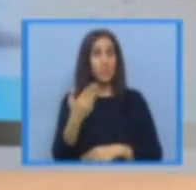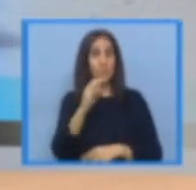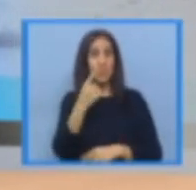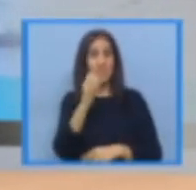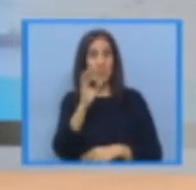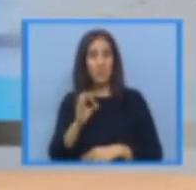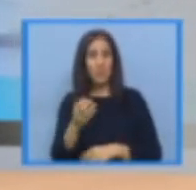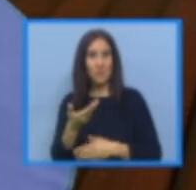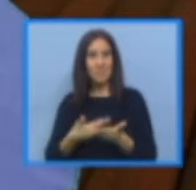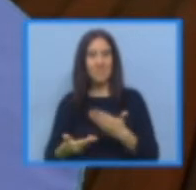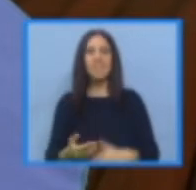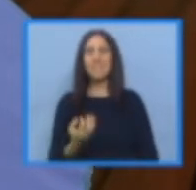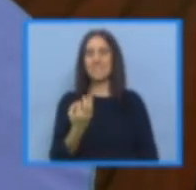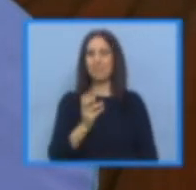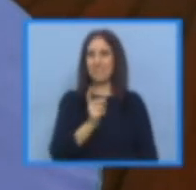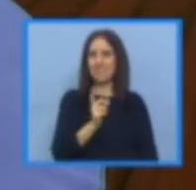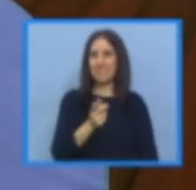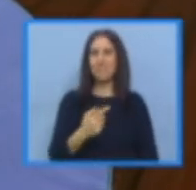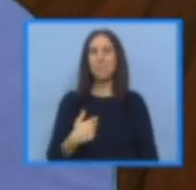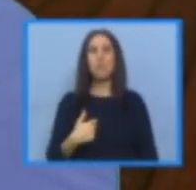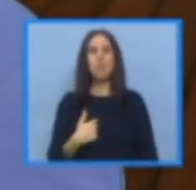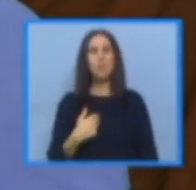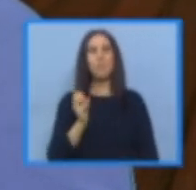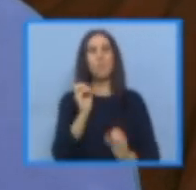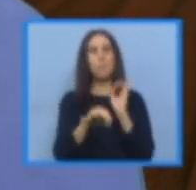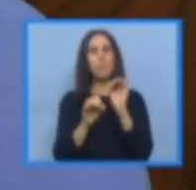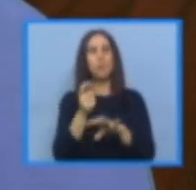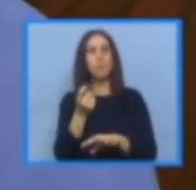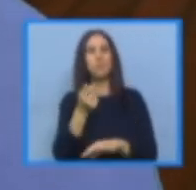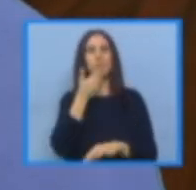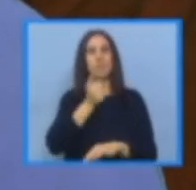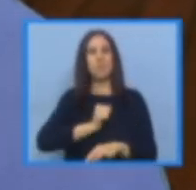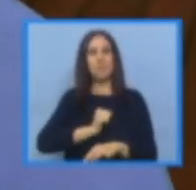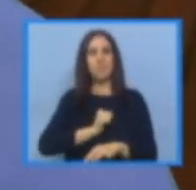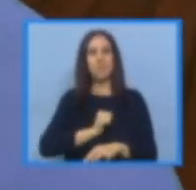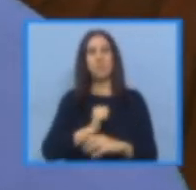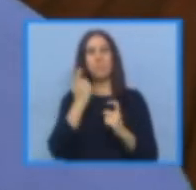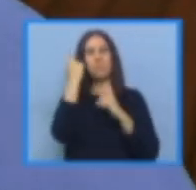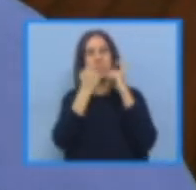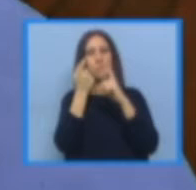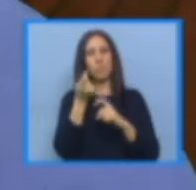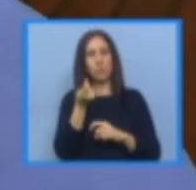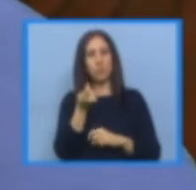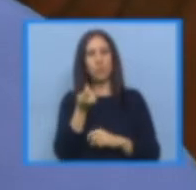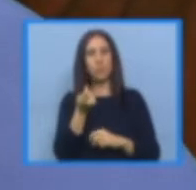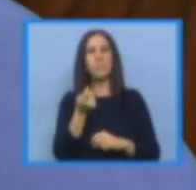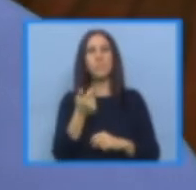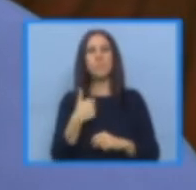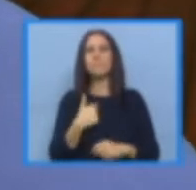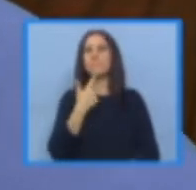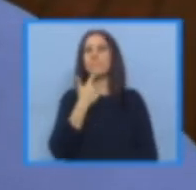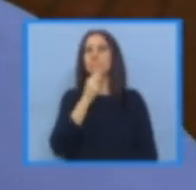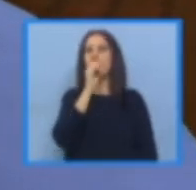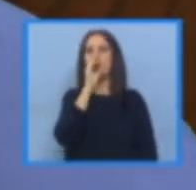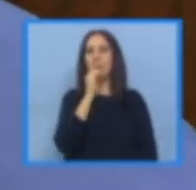Exatamente, sim. E onde vou pondo um bocadinho as experiências que vou tendo, um bocadinho os pensamentos. Tenho percebido